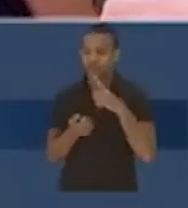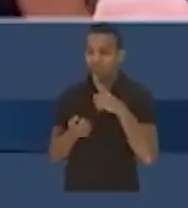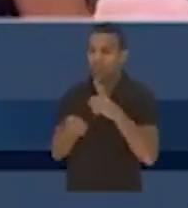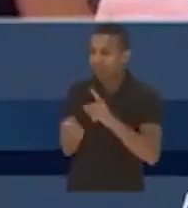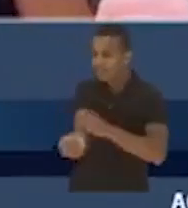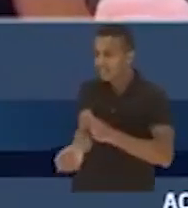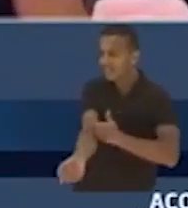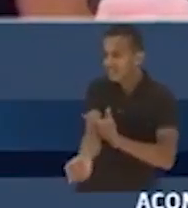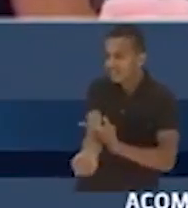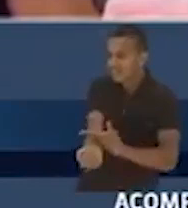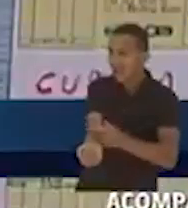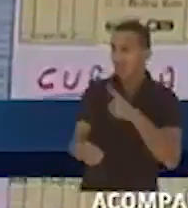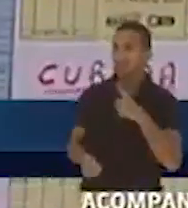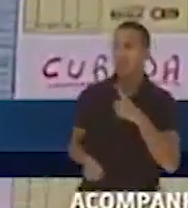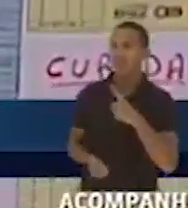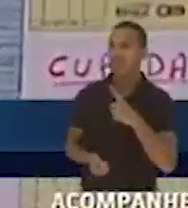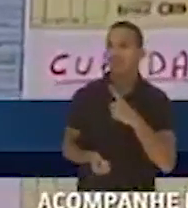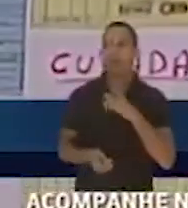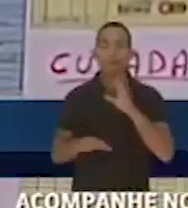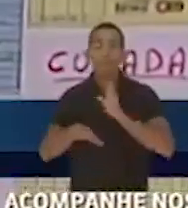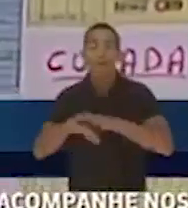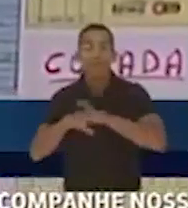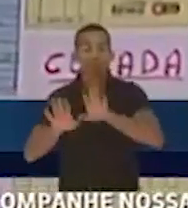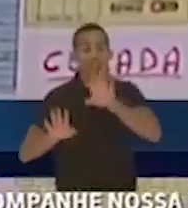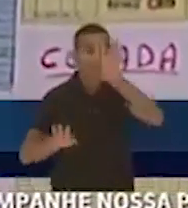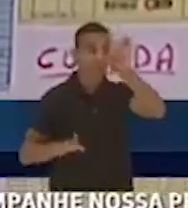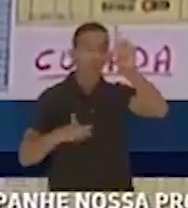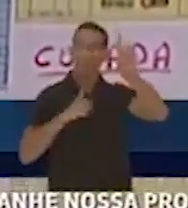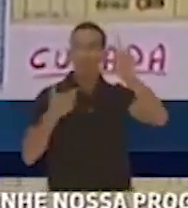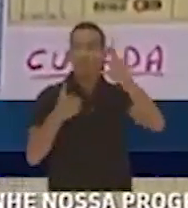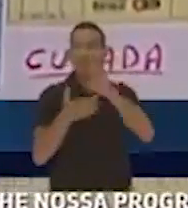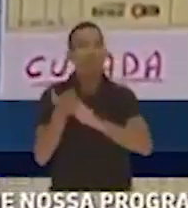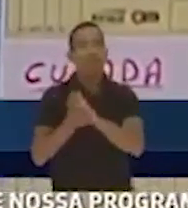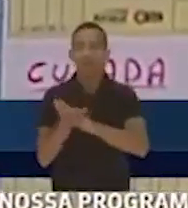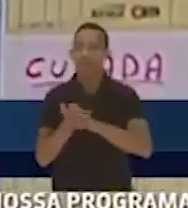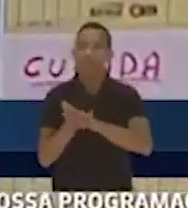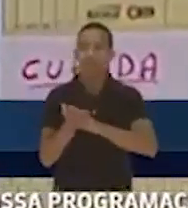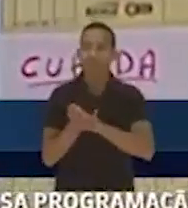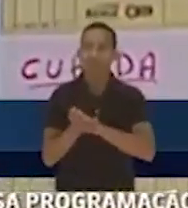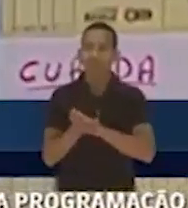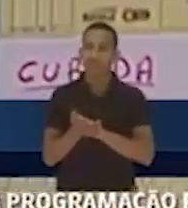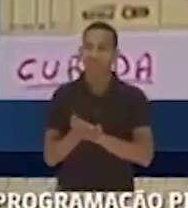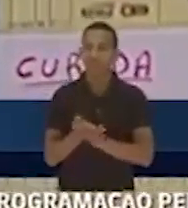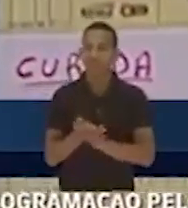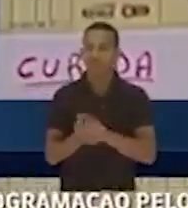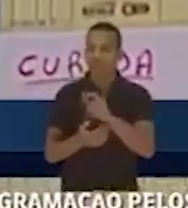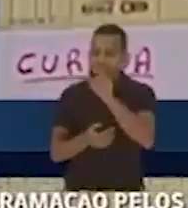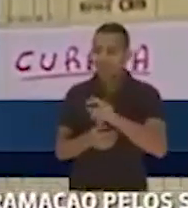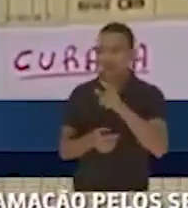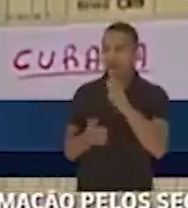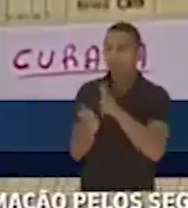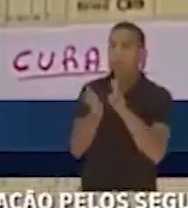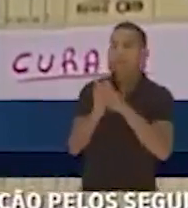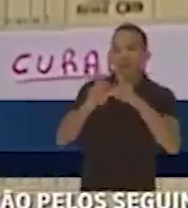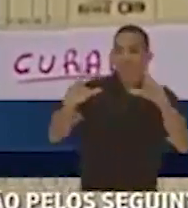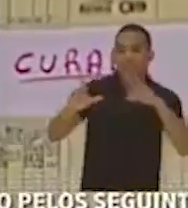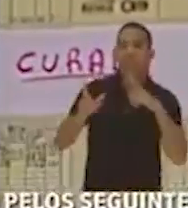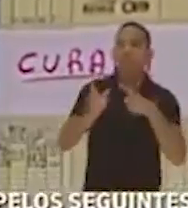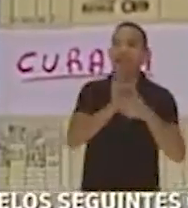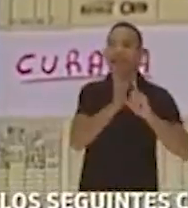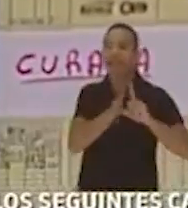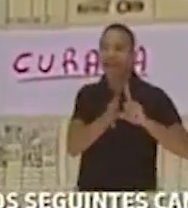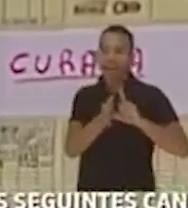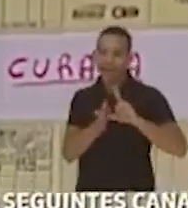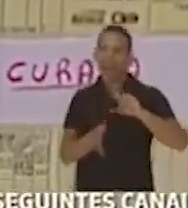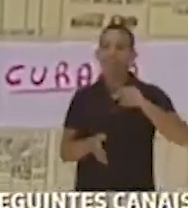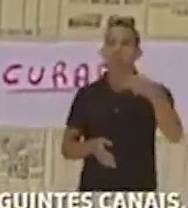Deus... Qual que é o exame dela? Eu não tenho aqui? Mais, estou curada. Hã? Isso aqui é dela? Ah, você tem antes e depois, né? Eu tenho foto